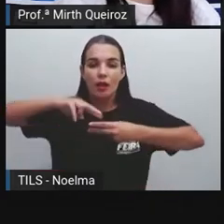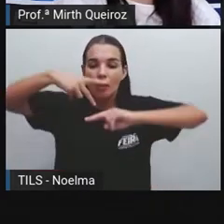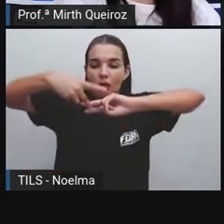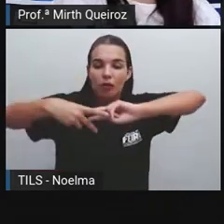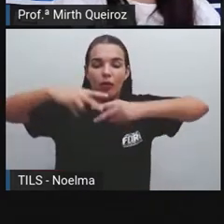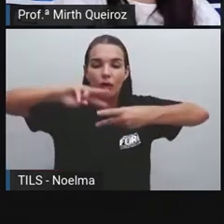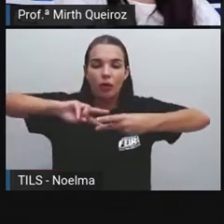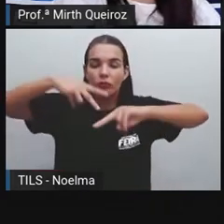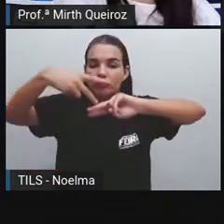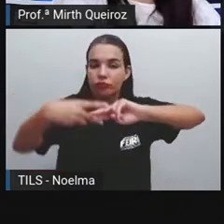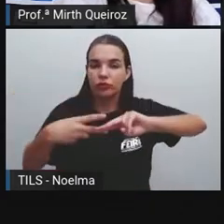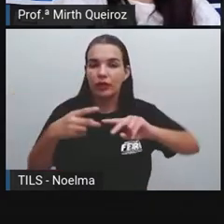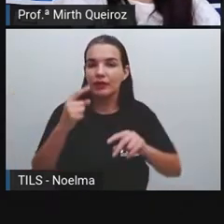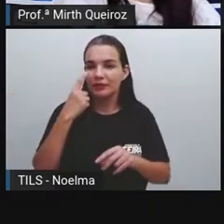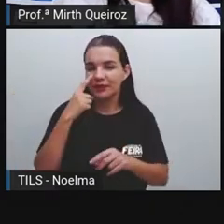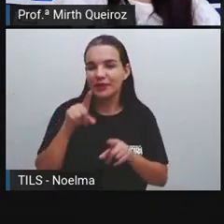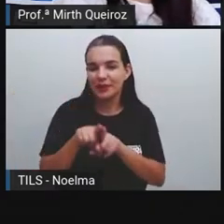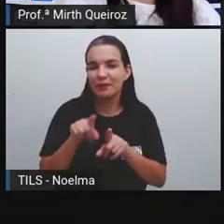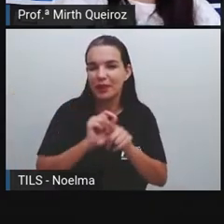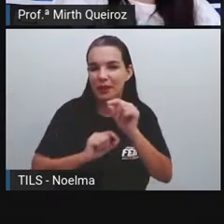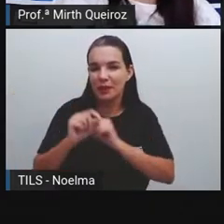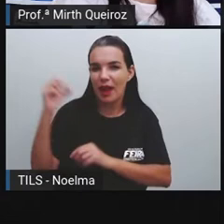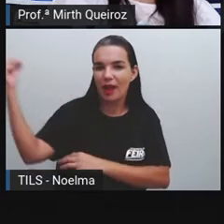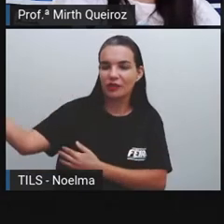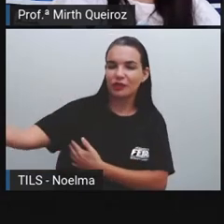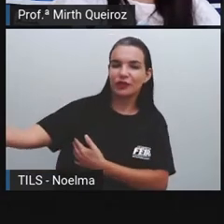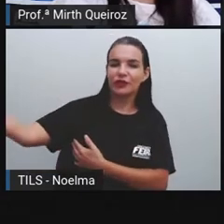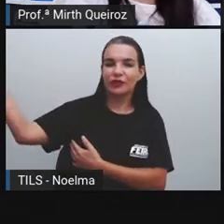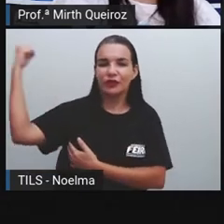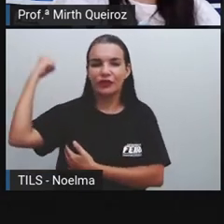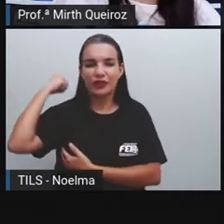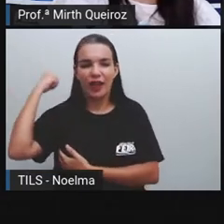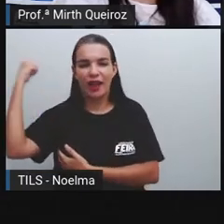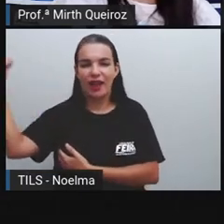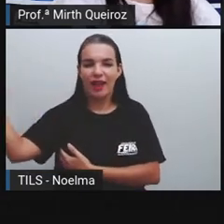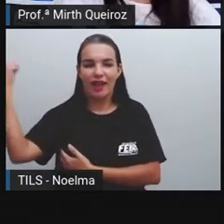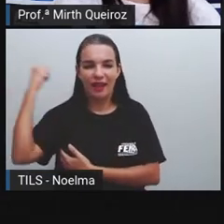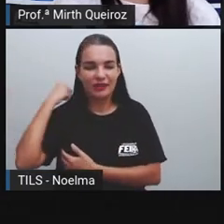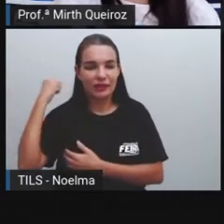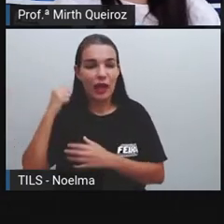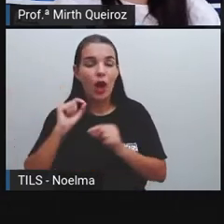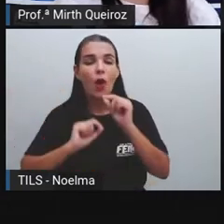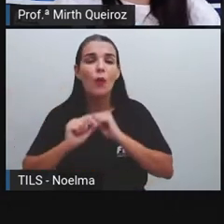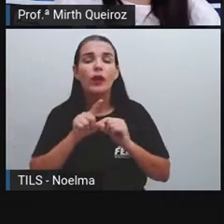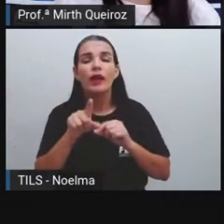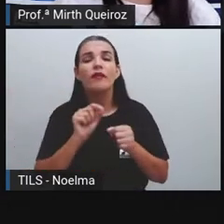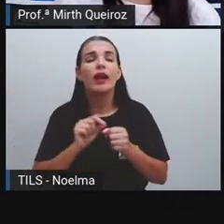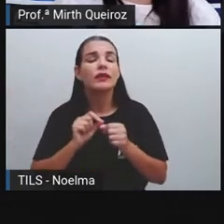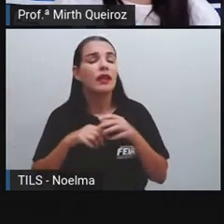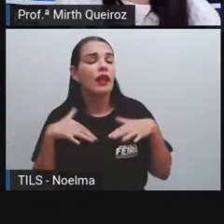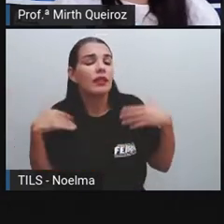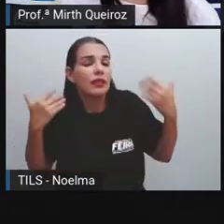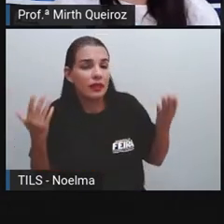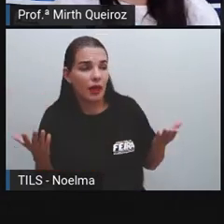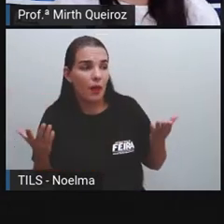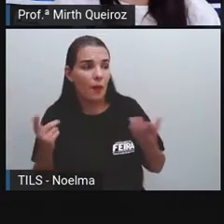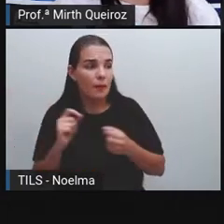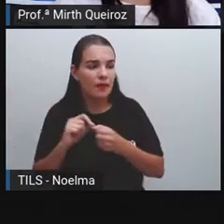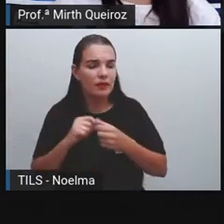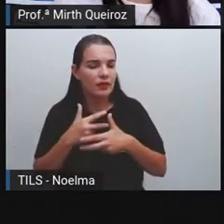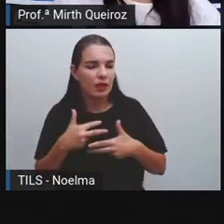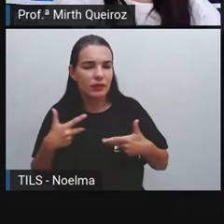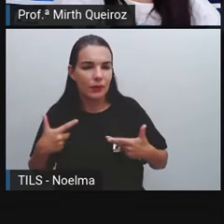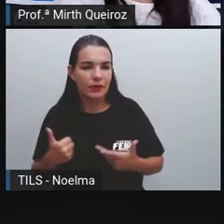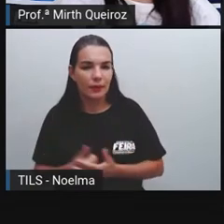viu também no assunto relativo à ginástica, né? Quando a gente trabalhou a ginástica. O que que vocês devem usar, então, para fazer esse tipo de atividade?